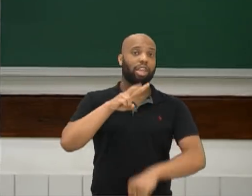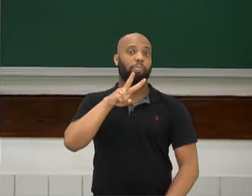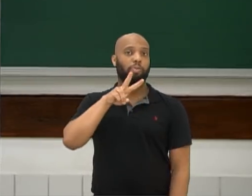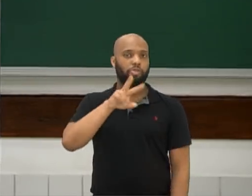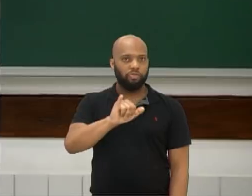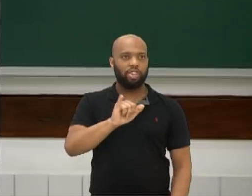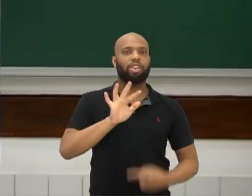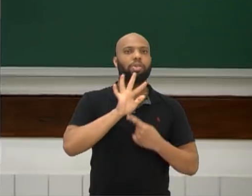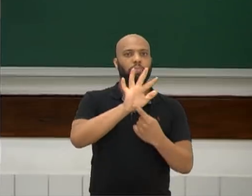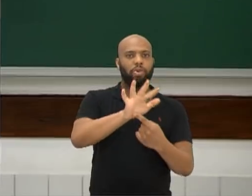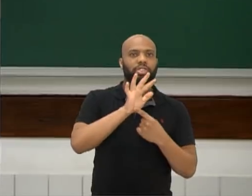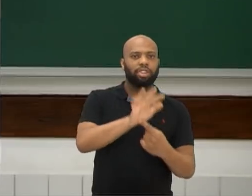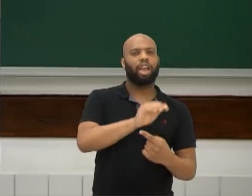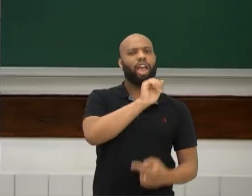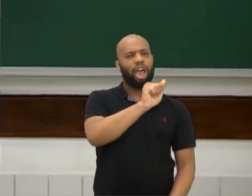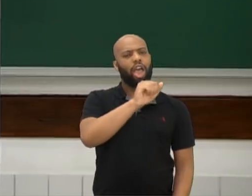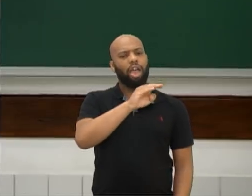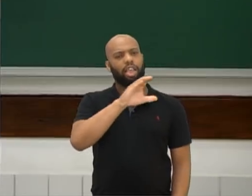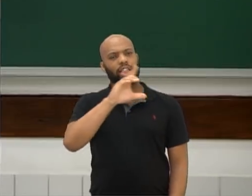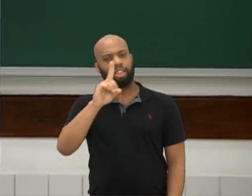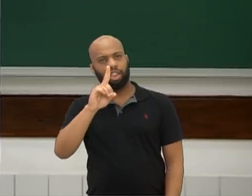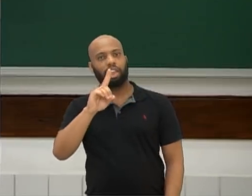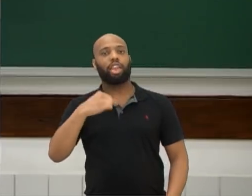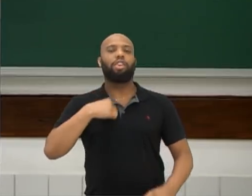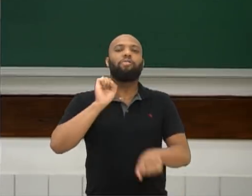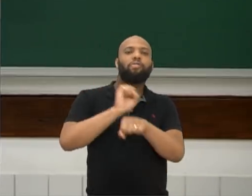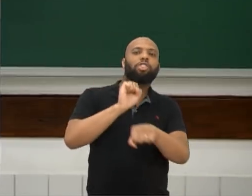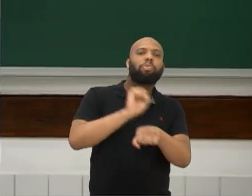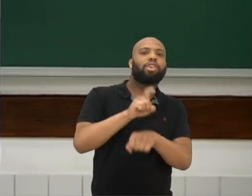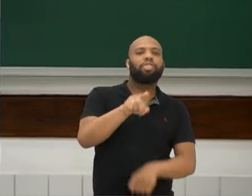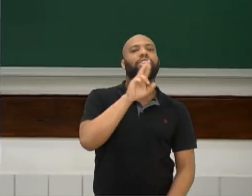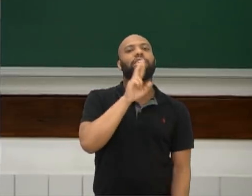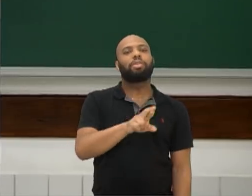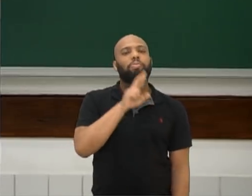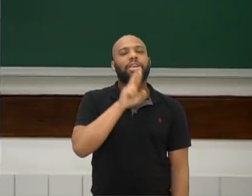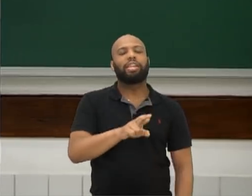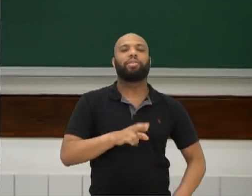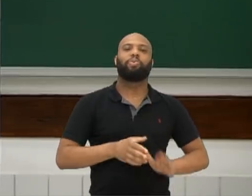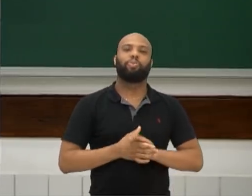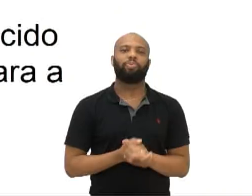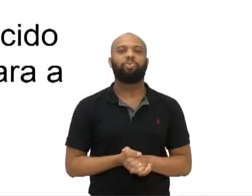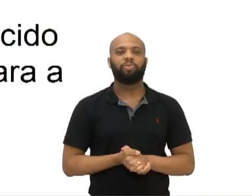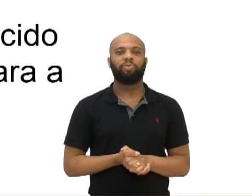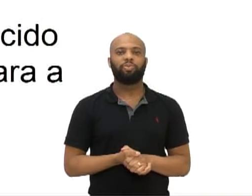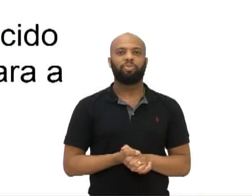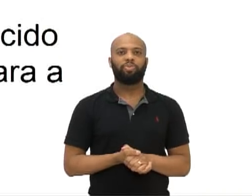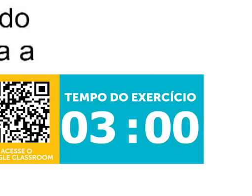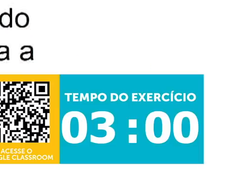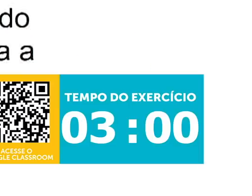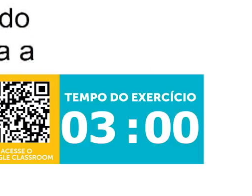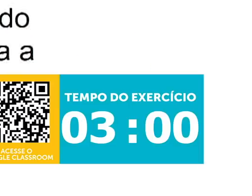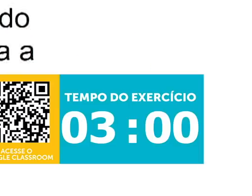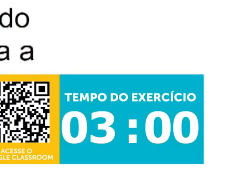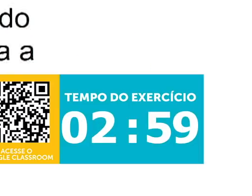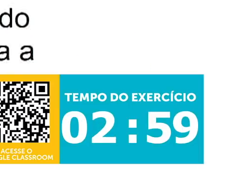passar as alternativas aqui para vocês. Enquanto isso, eu vou ficar aqui esperando.